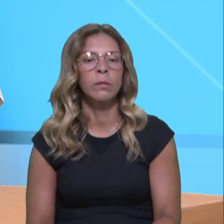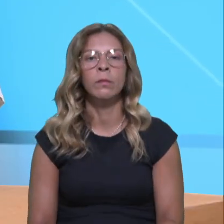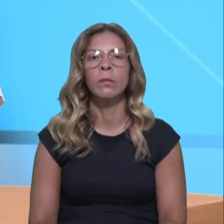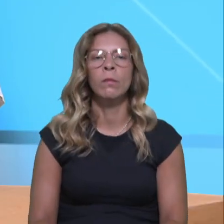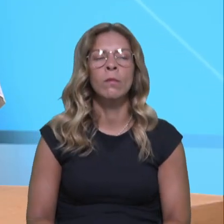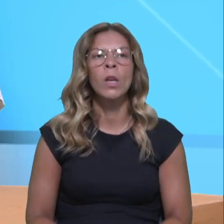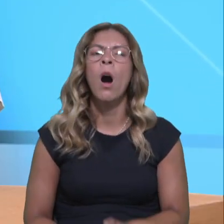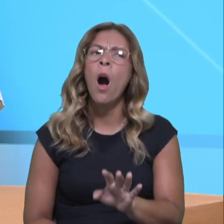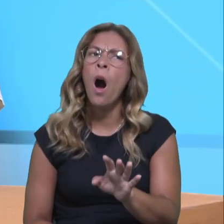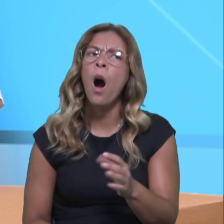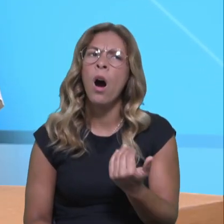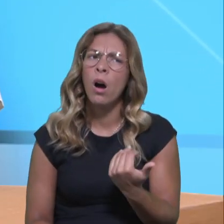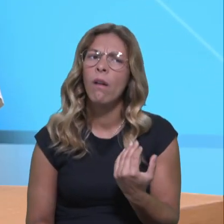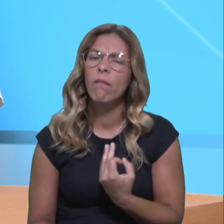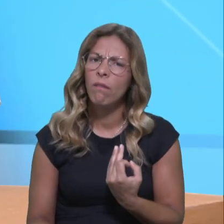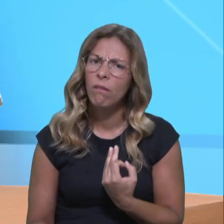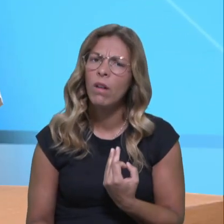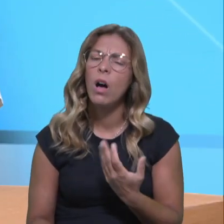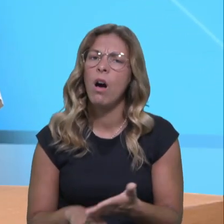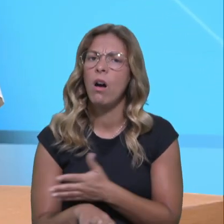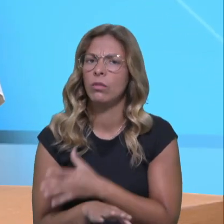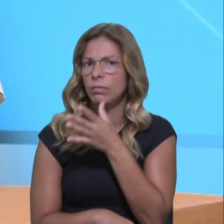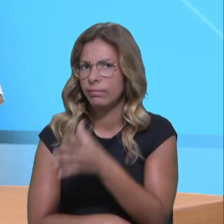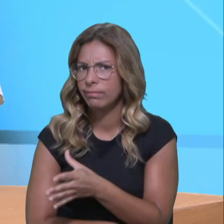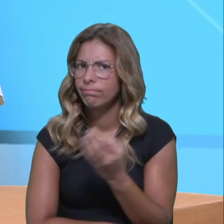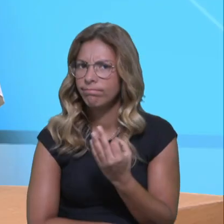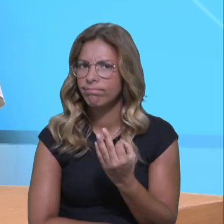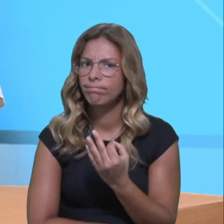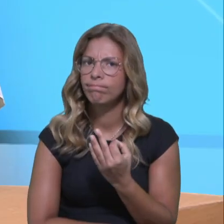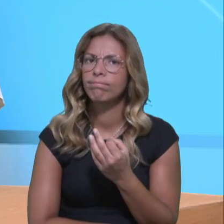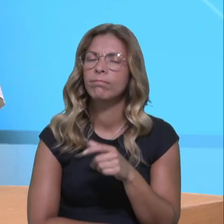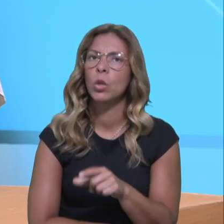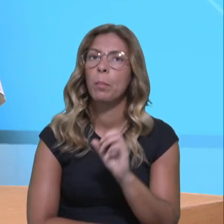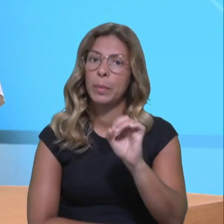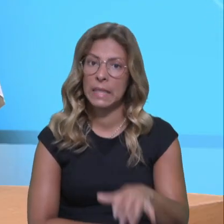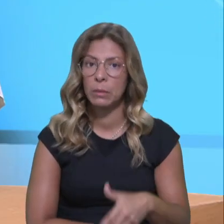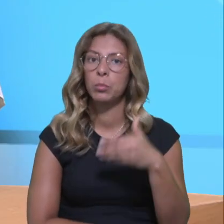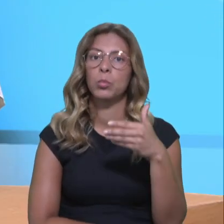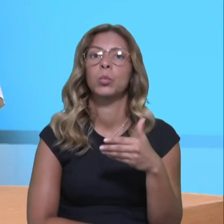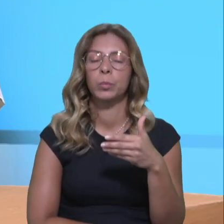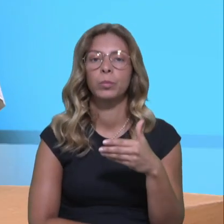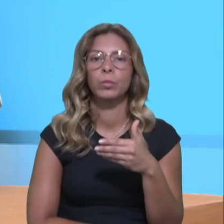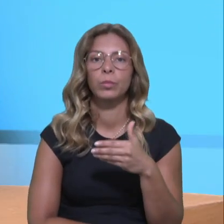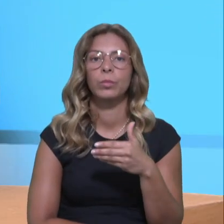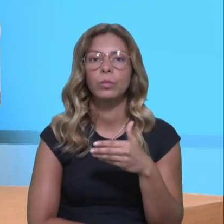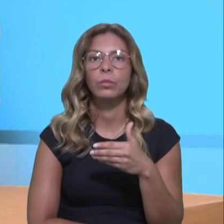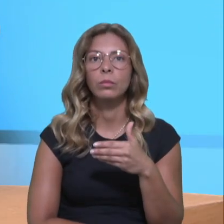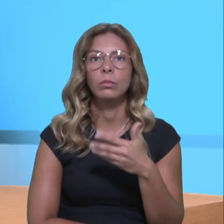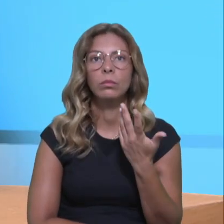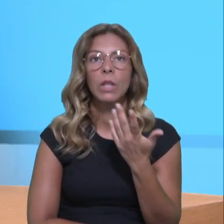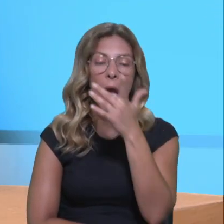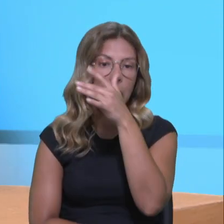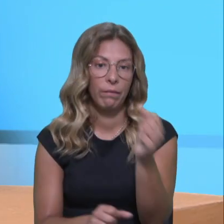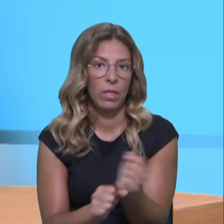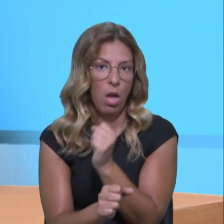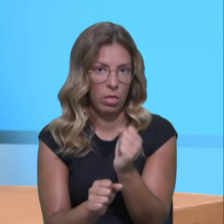Propõe essencialmente duas coisas e nesta linha que acabamos agora de referenciar. Em primeiro lugar, que haja uma atividade em